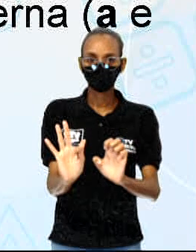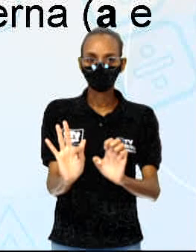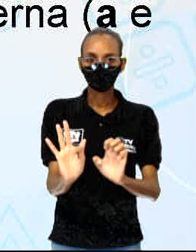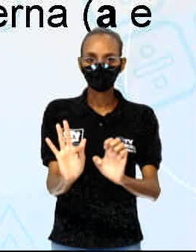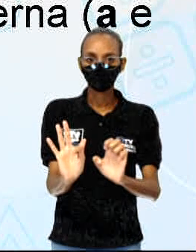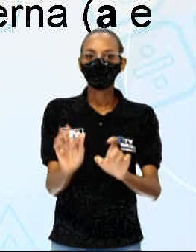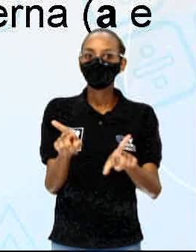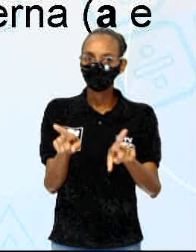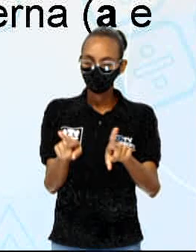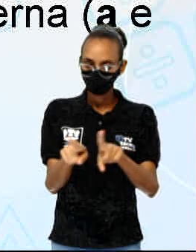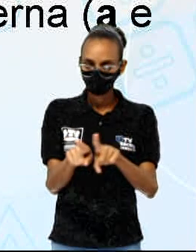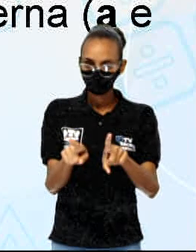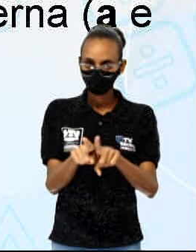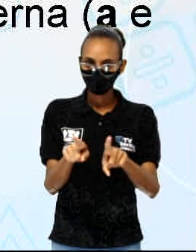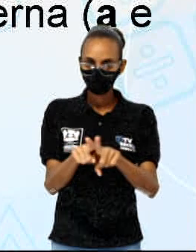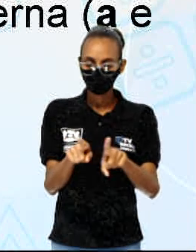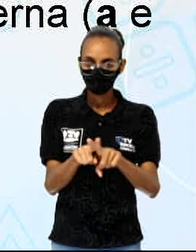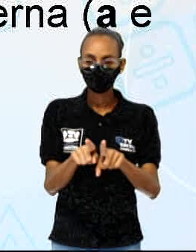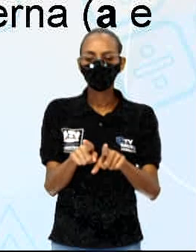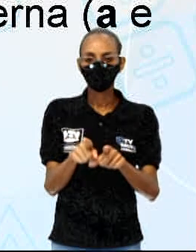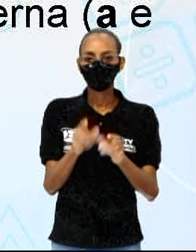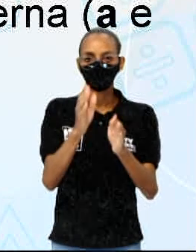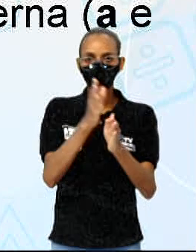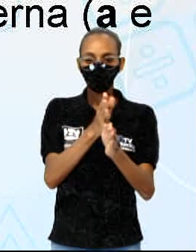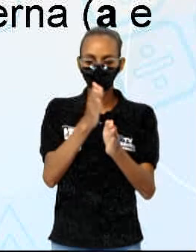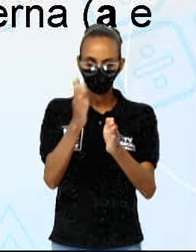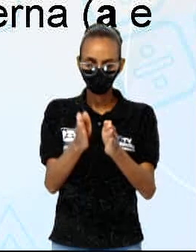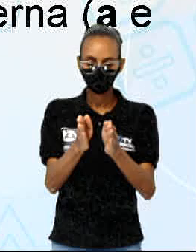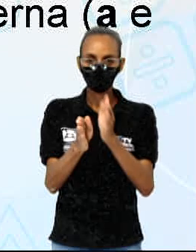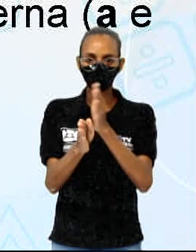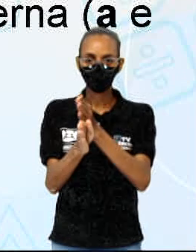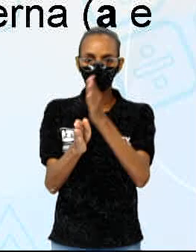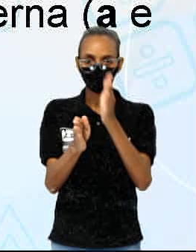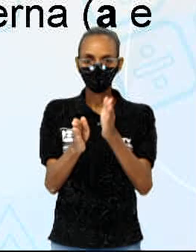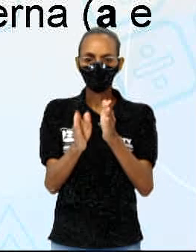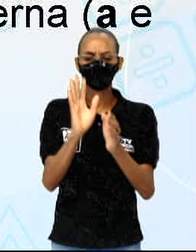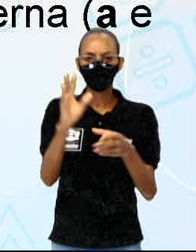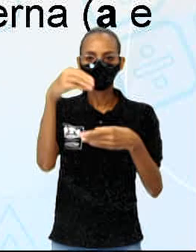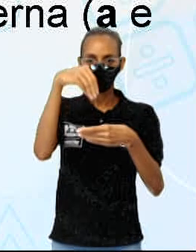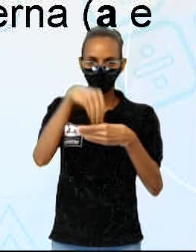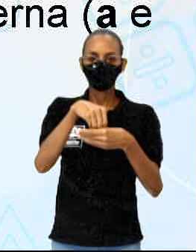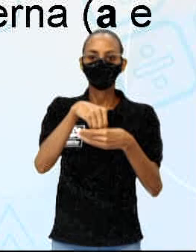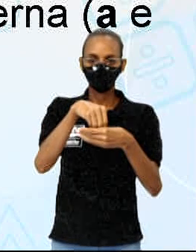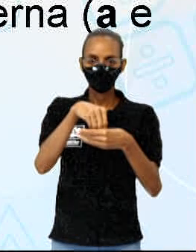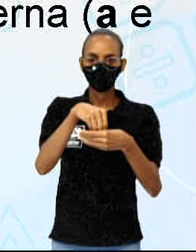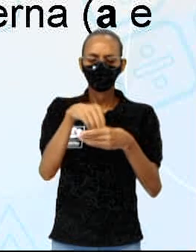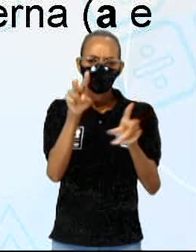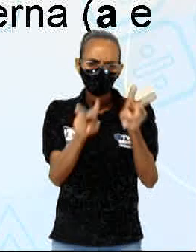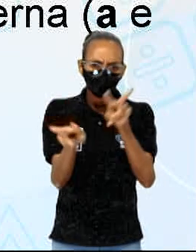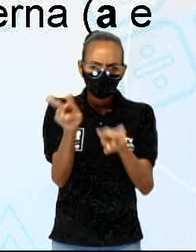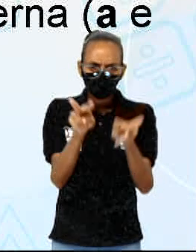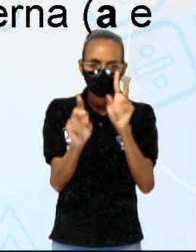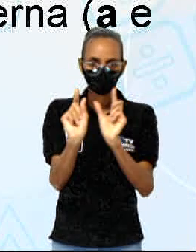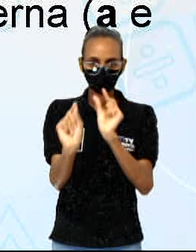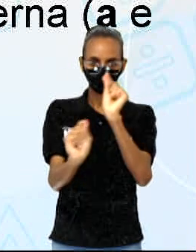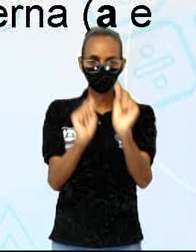são colaterais, estão um ao lado do outro, só que na região interna. Então, o que é que a gente observa